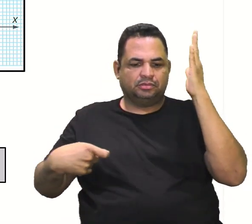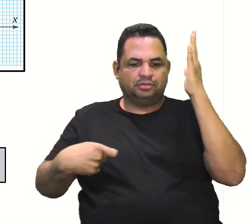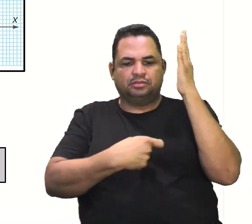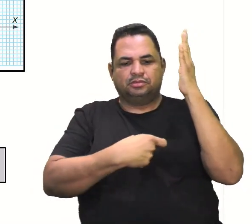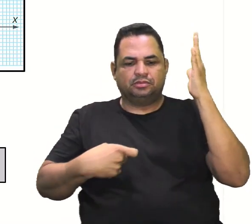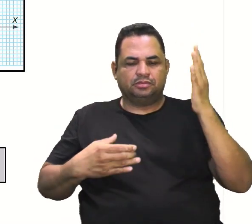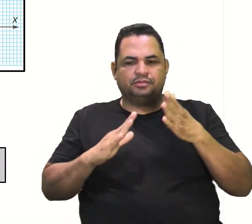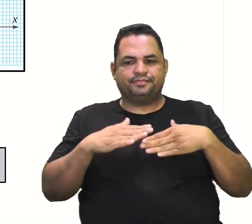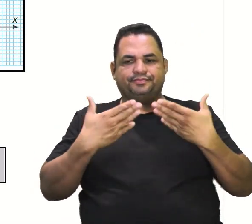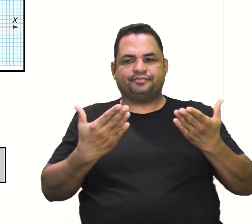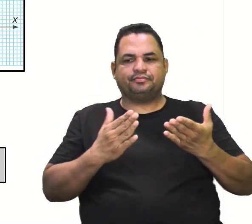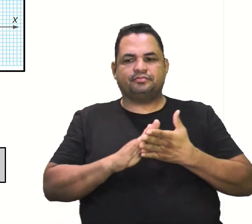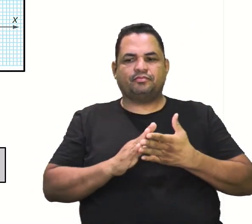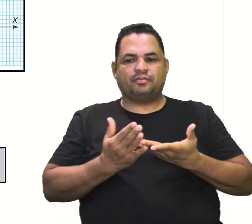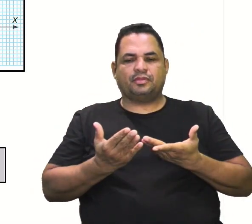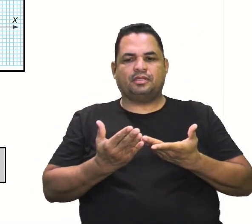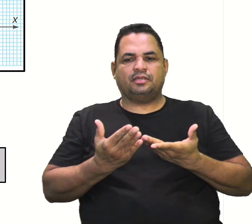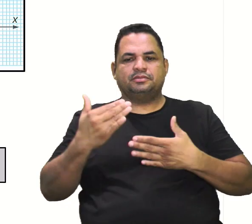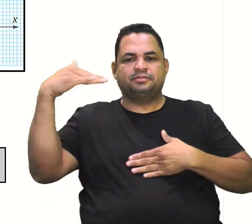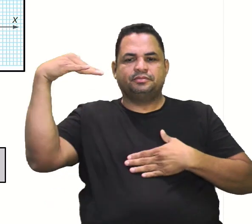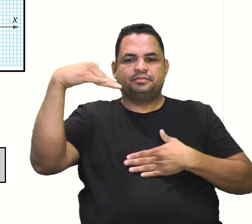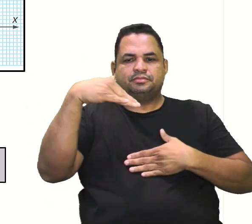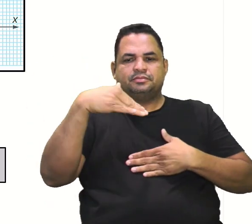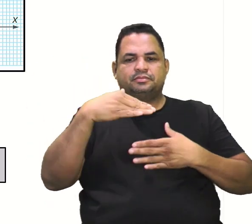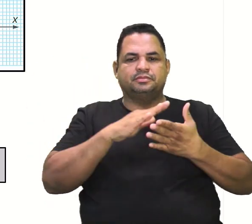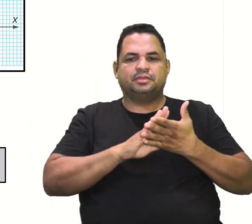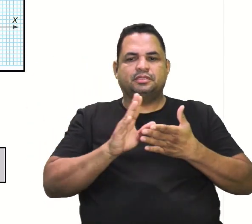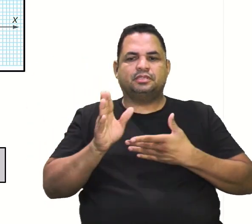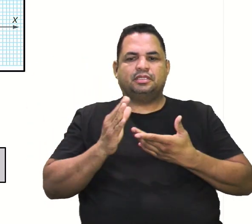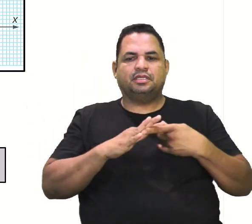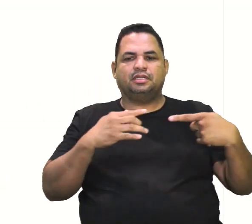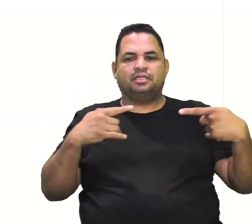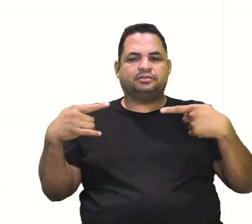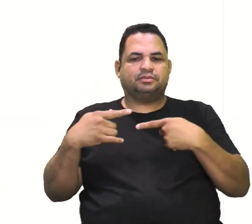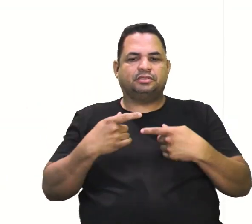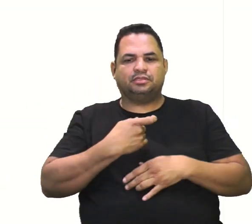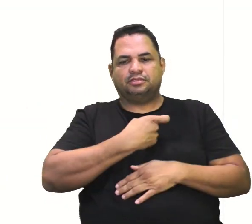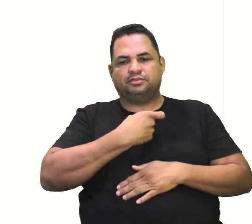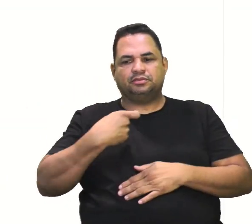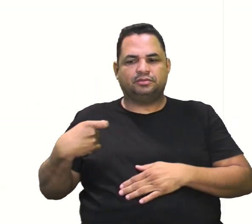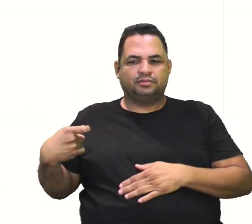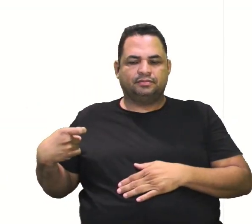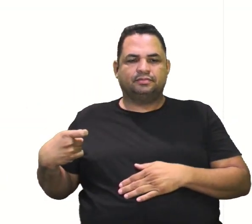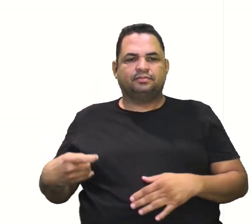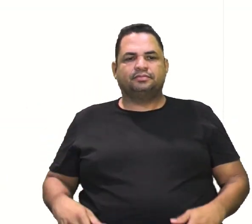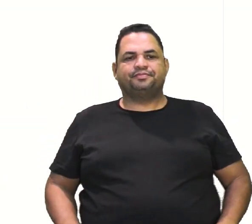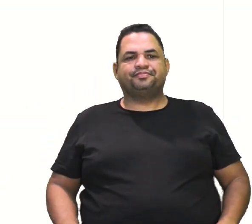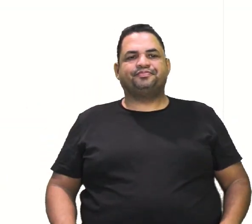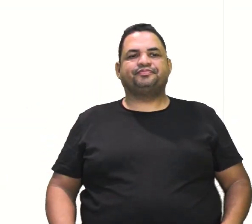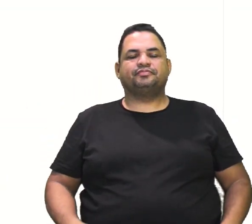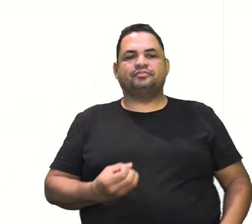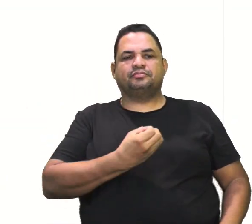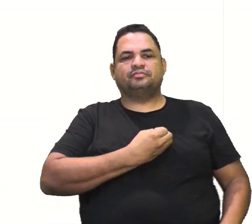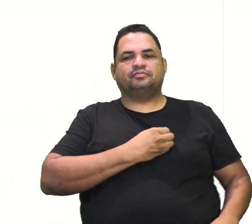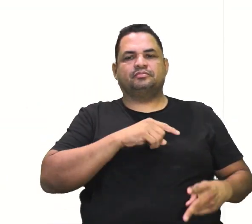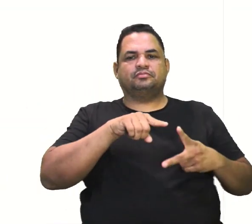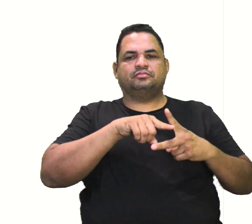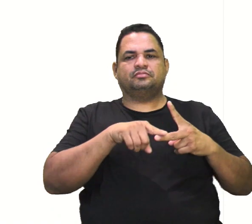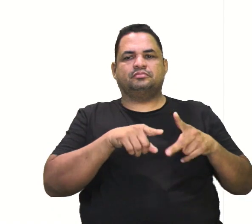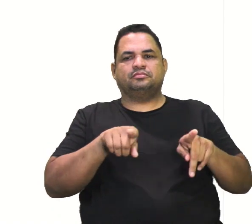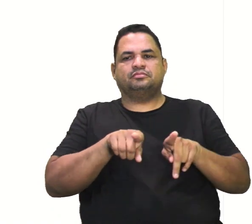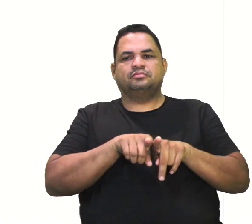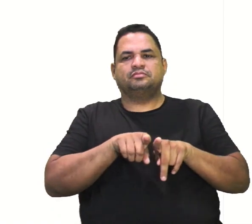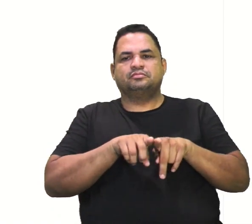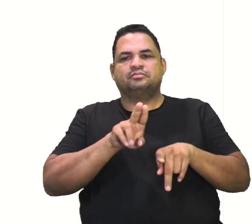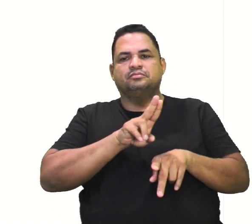essas inclinações todas são referentes ao eixo X. Beleza, beleza. E falando de coeficiente angular da reta,